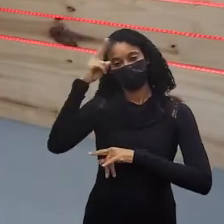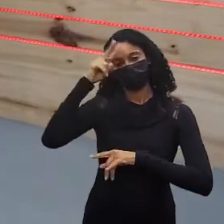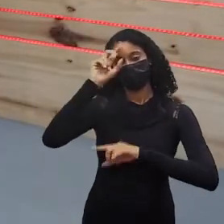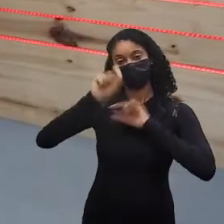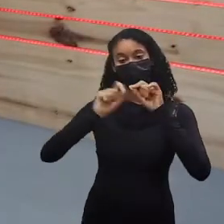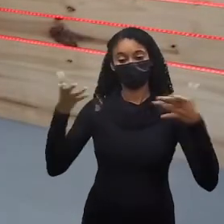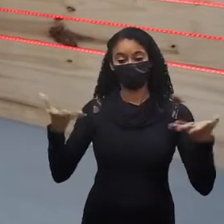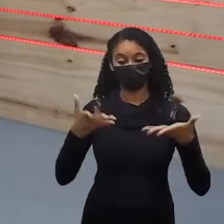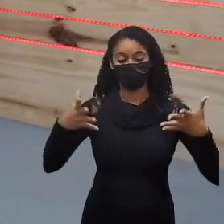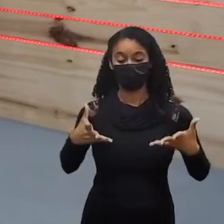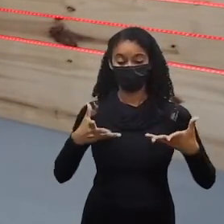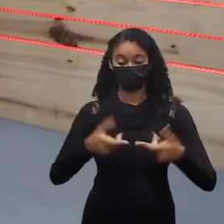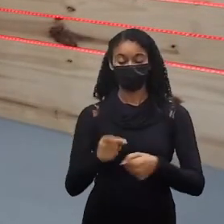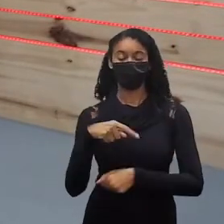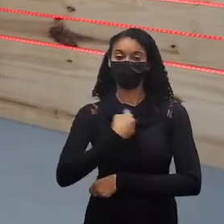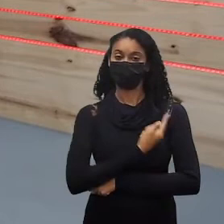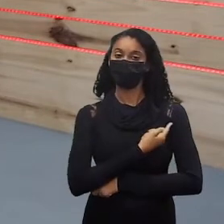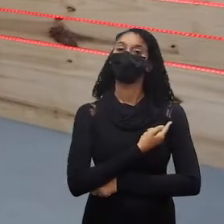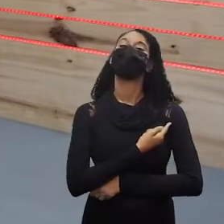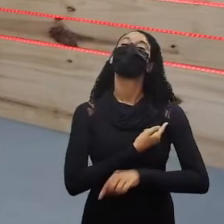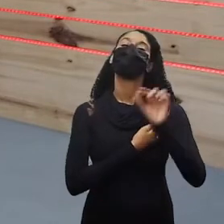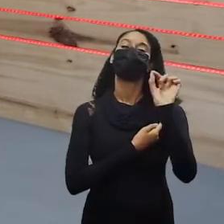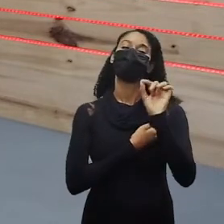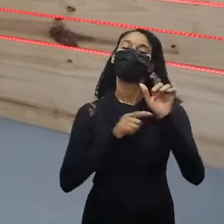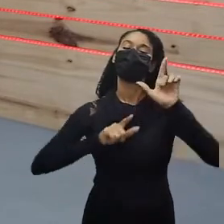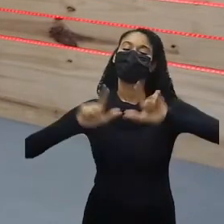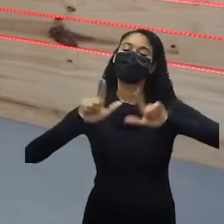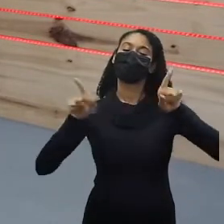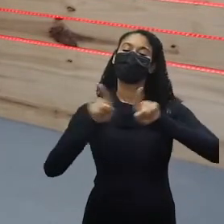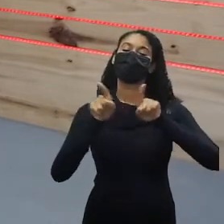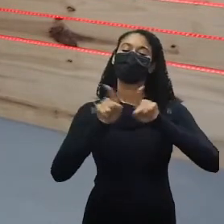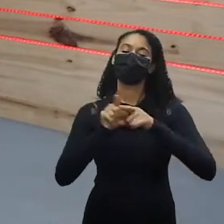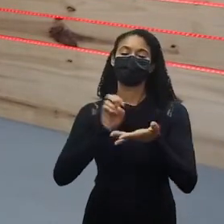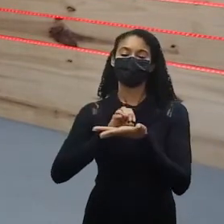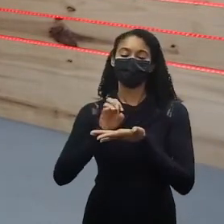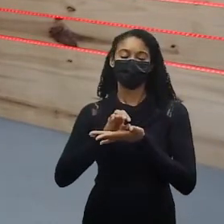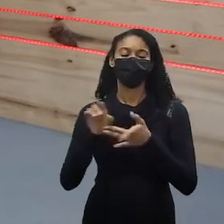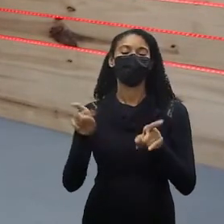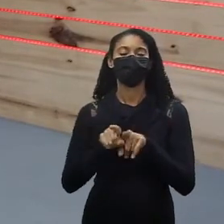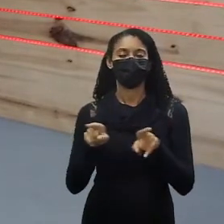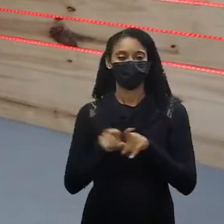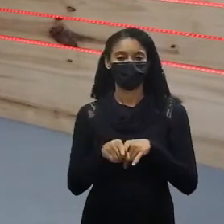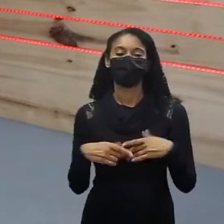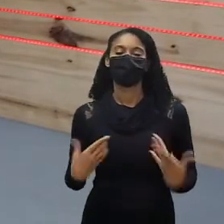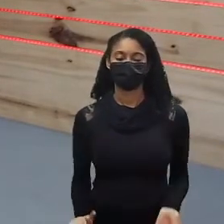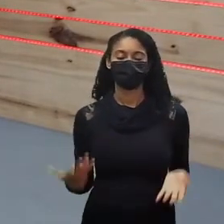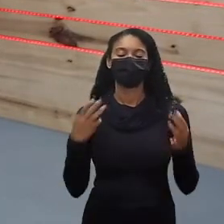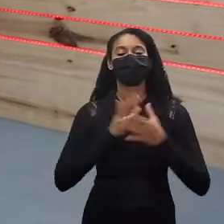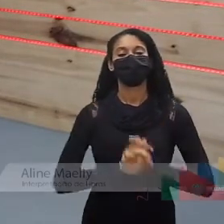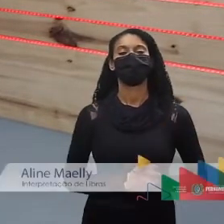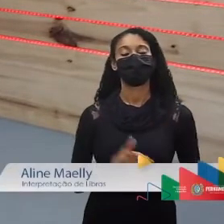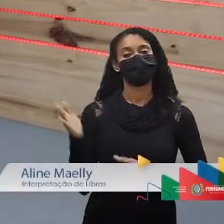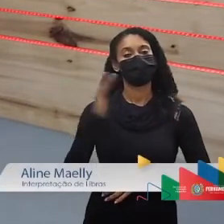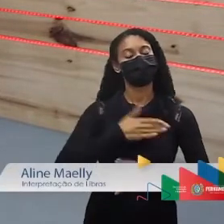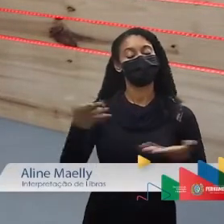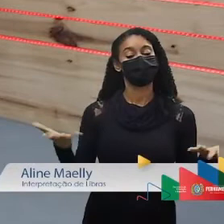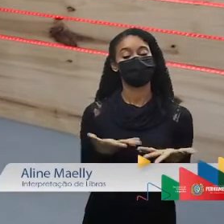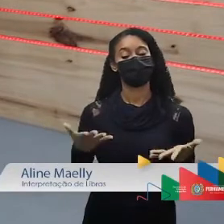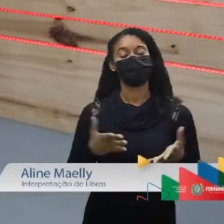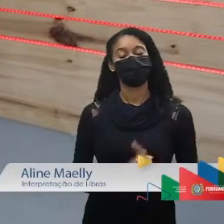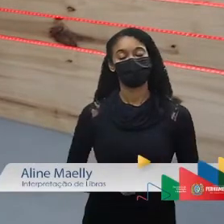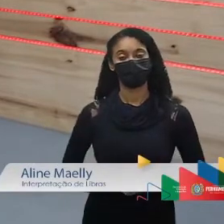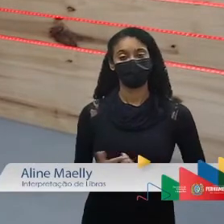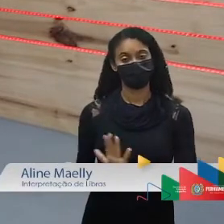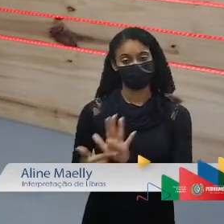agora estamos na TV também. Acompanhe EducaPE. Então vamos lá aqui, trago para vocês